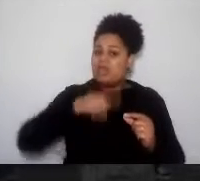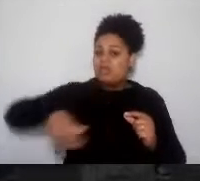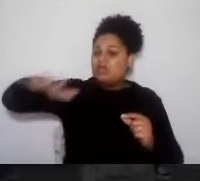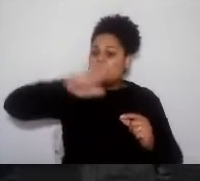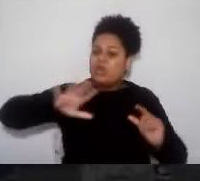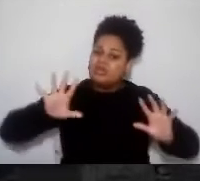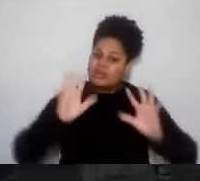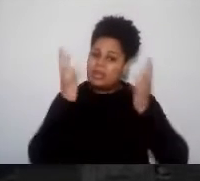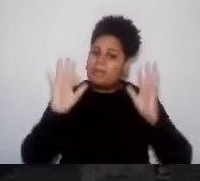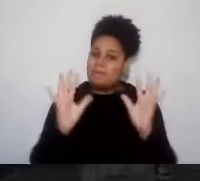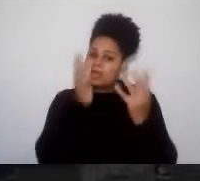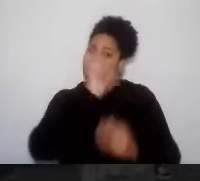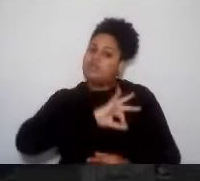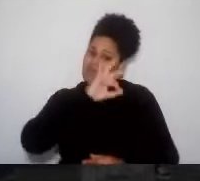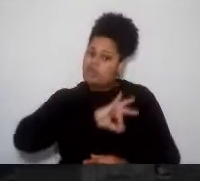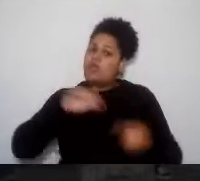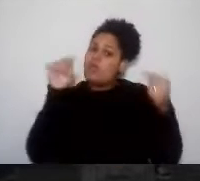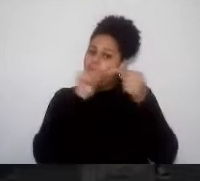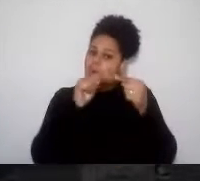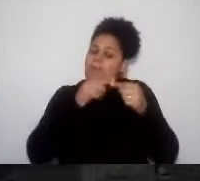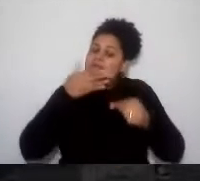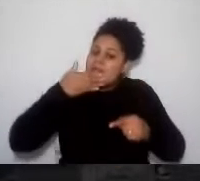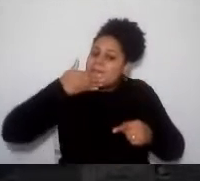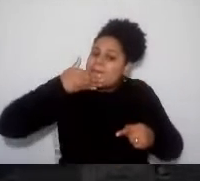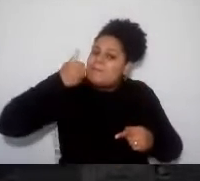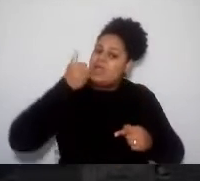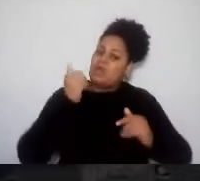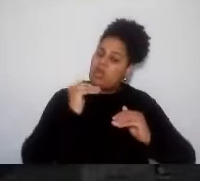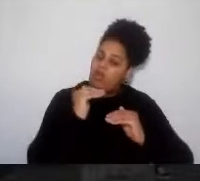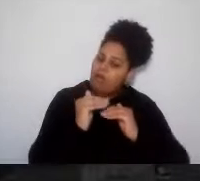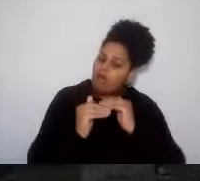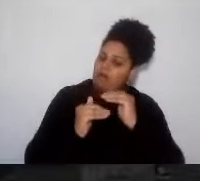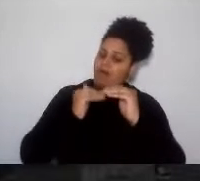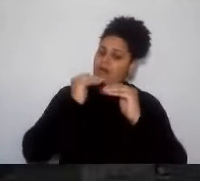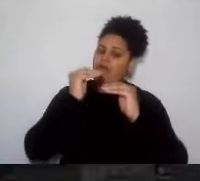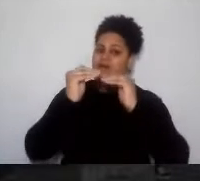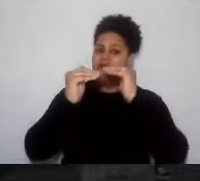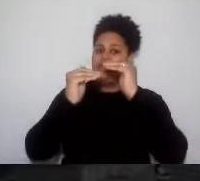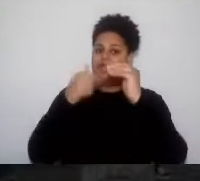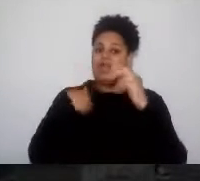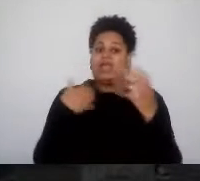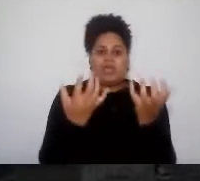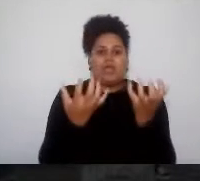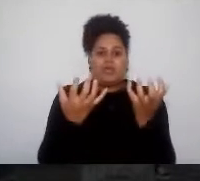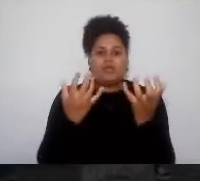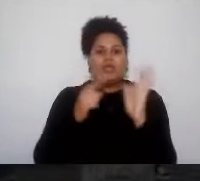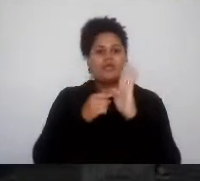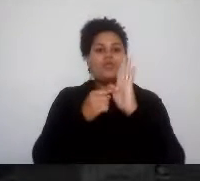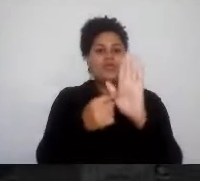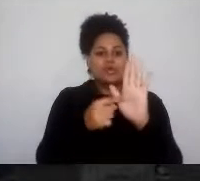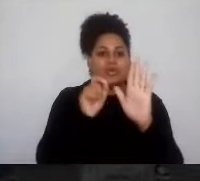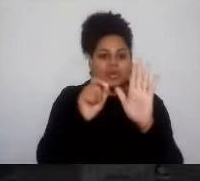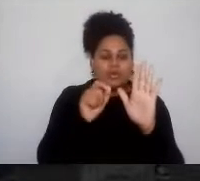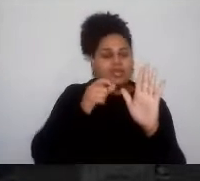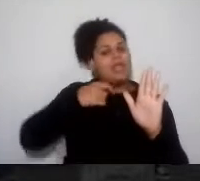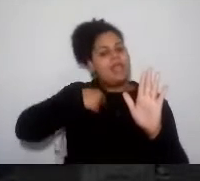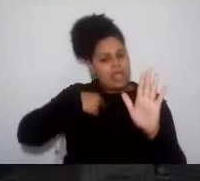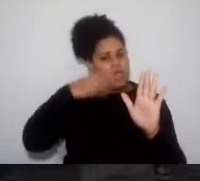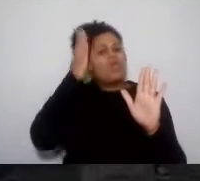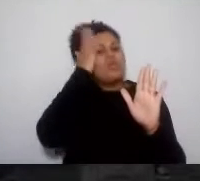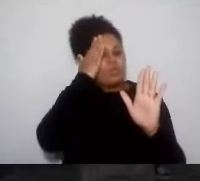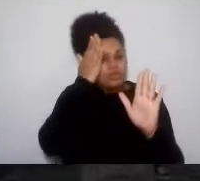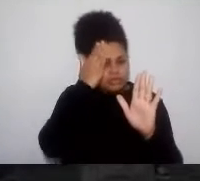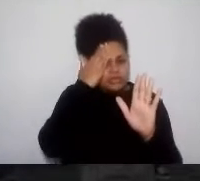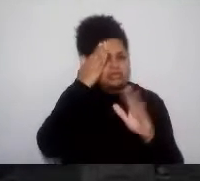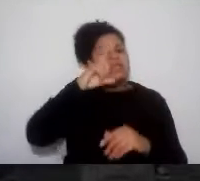campanha salarial. Quero destacar para vocês essa ideia. Não subestimo a negatividade